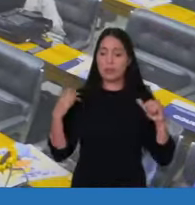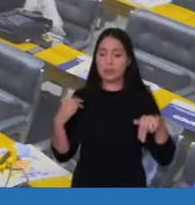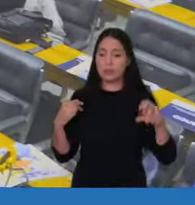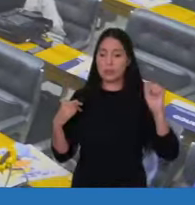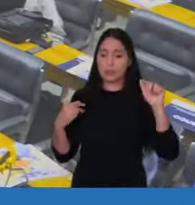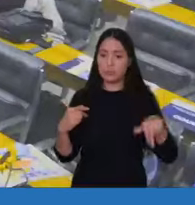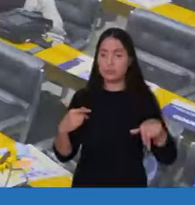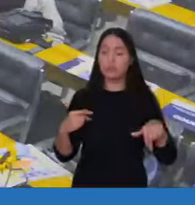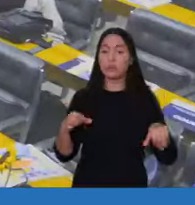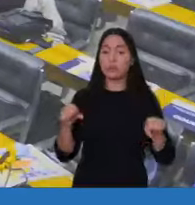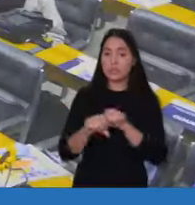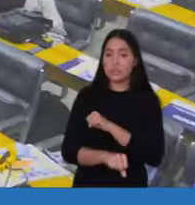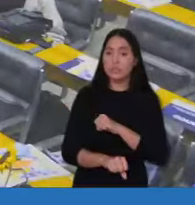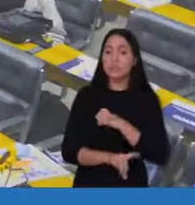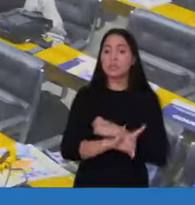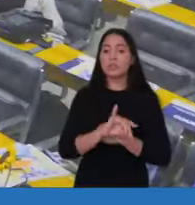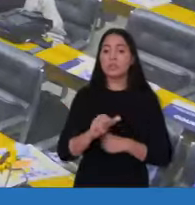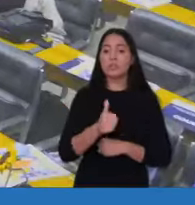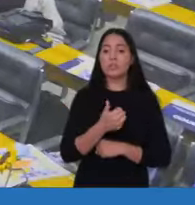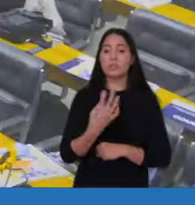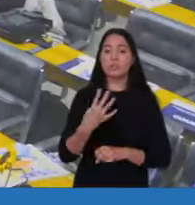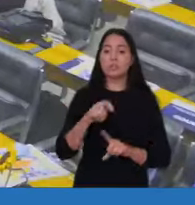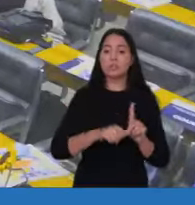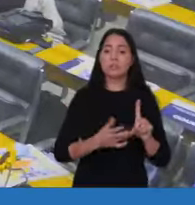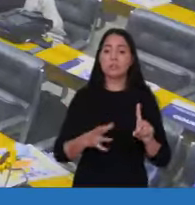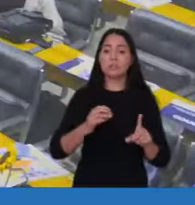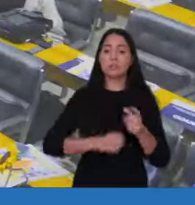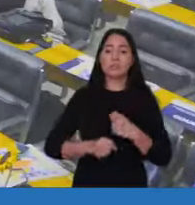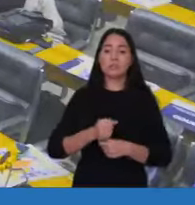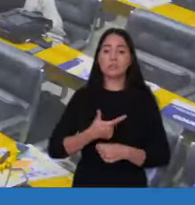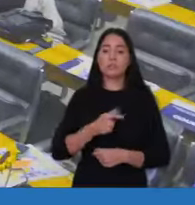Essa sessão marca 6 anos do crime.